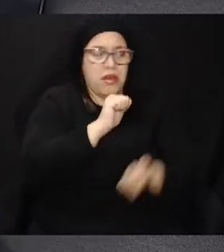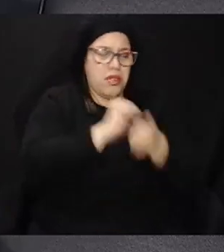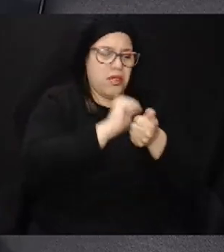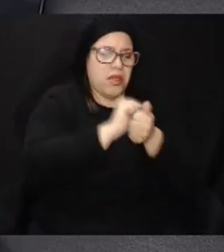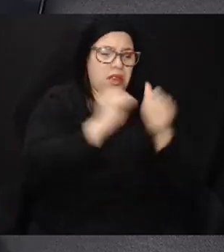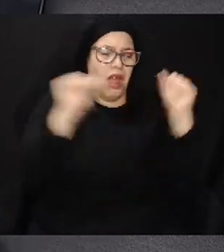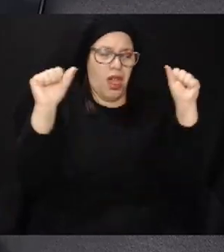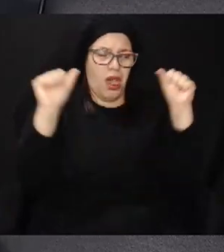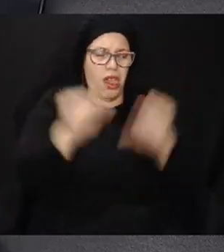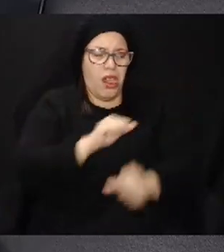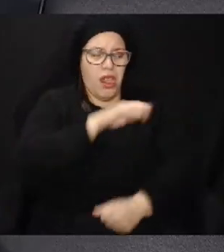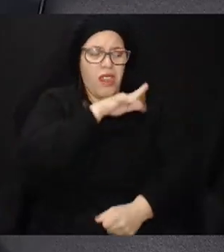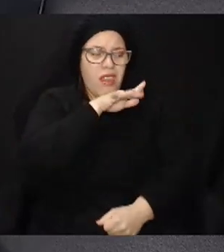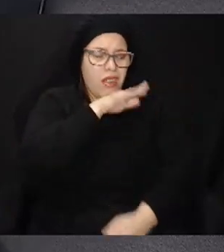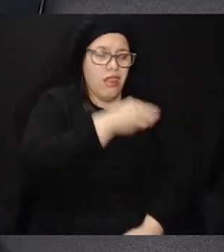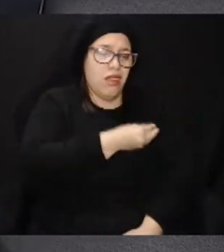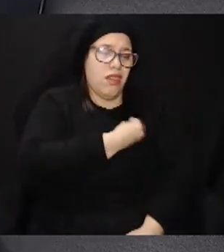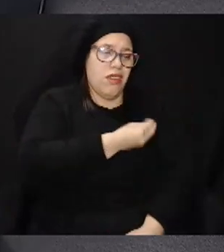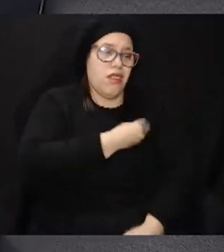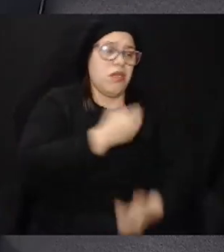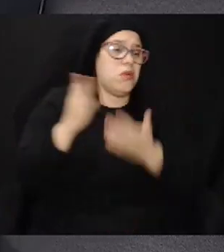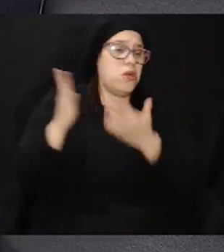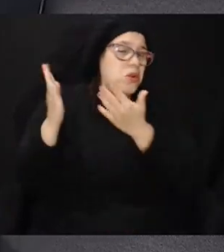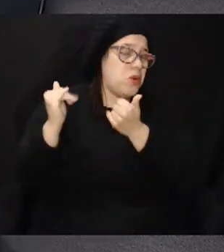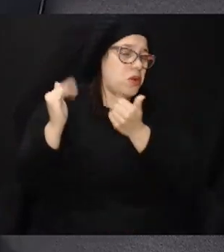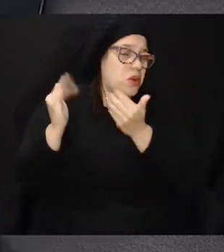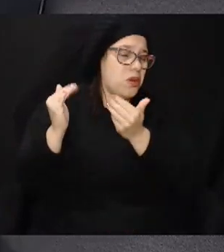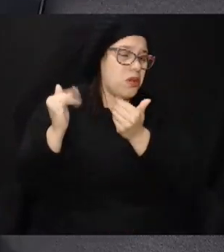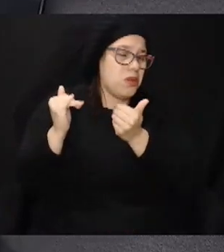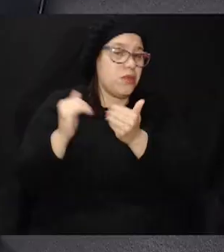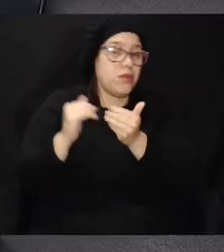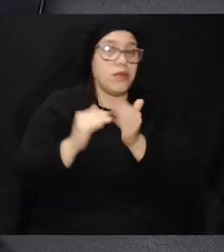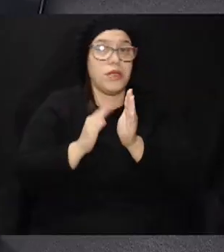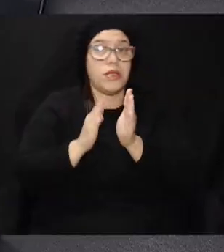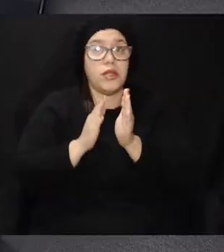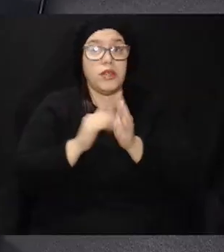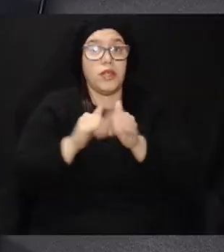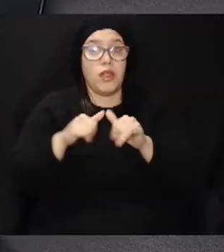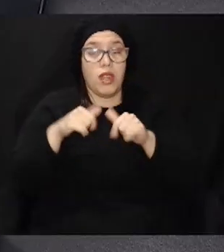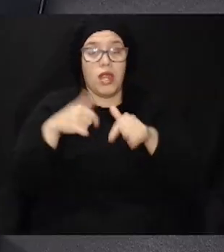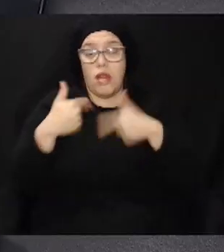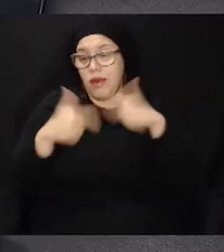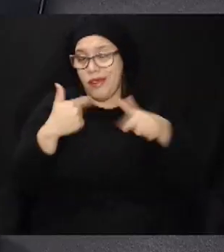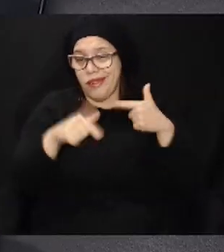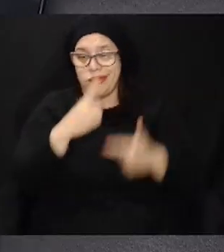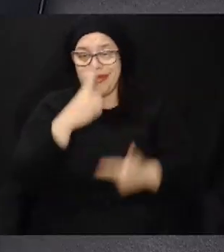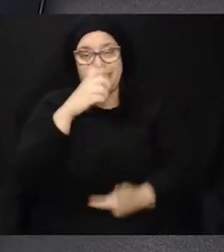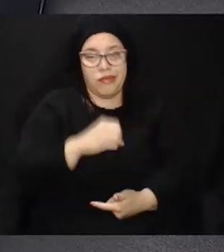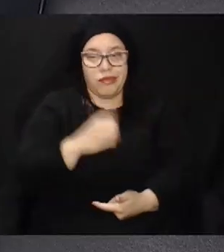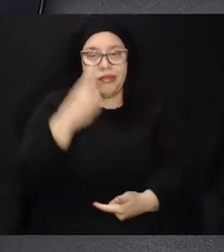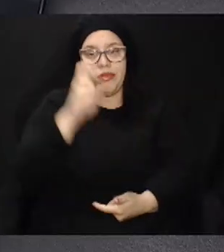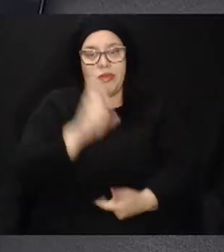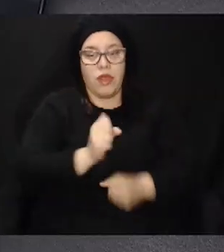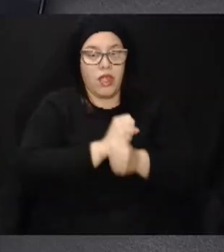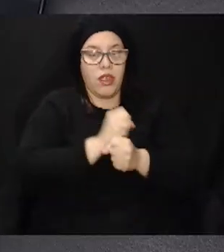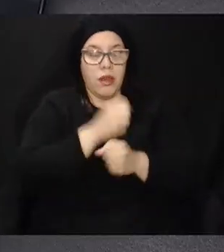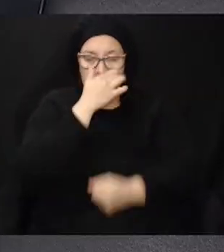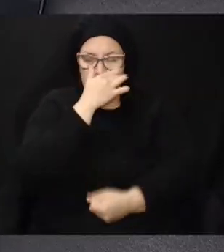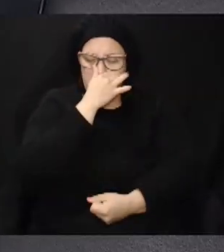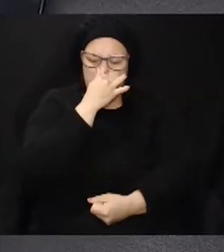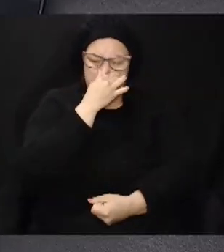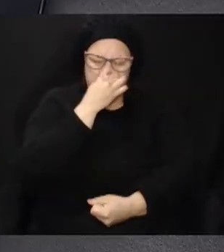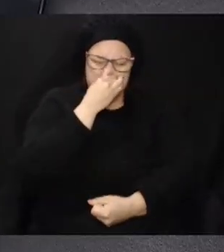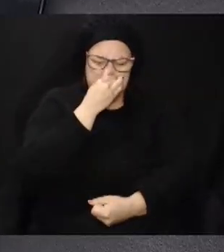de vida principalmente dos jovens que vão estar lá no mercado de trabalho daqui a 10, 15 anos. E nós precisamos de